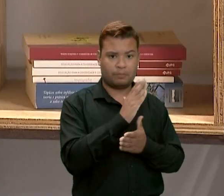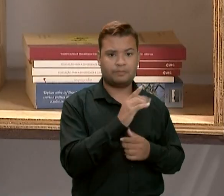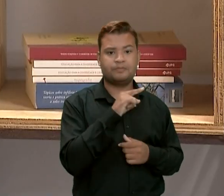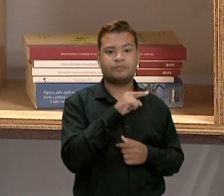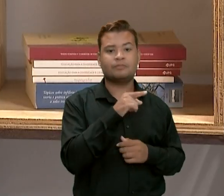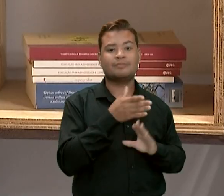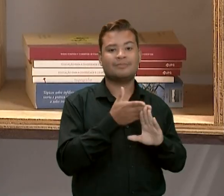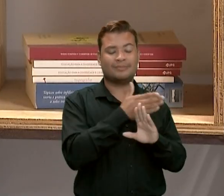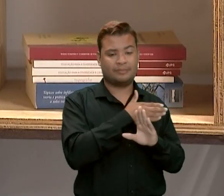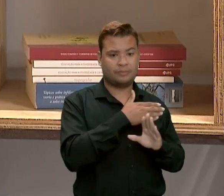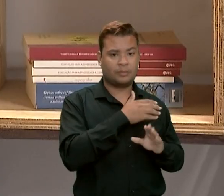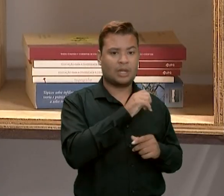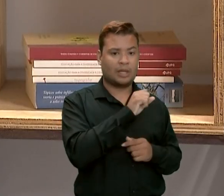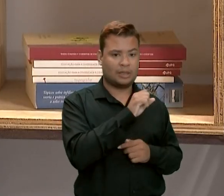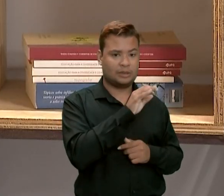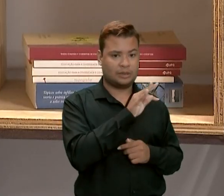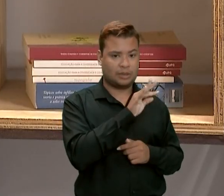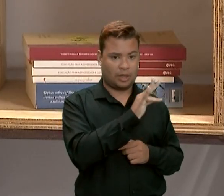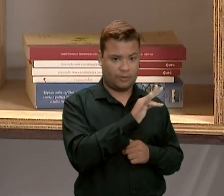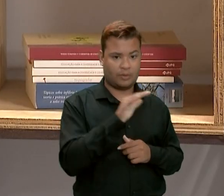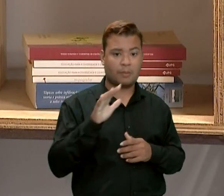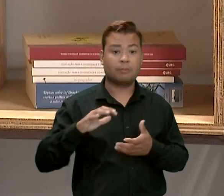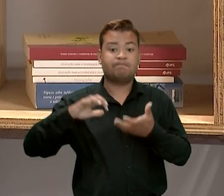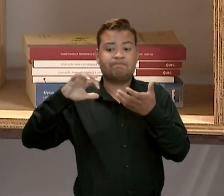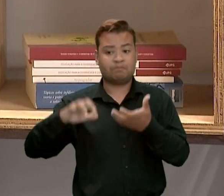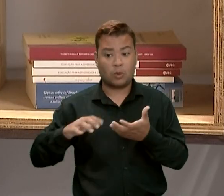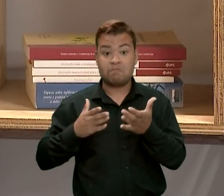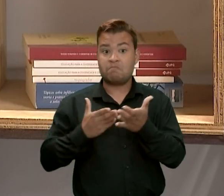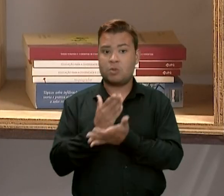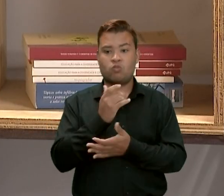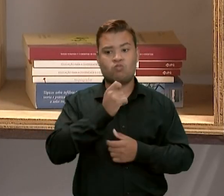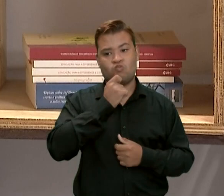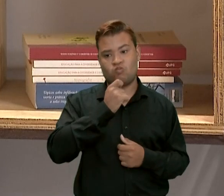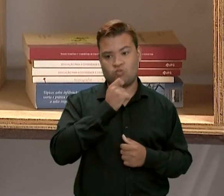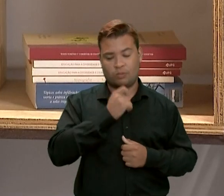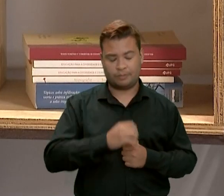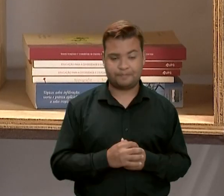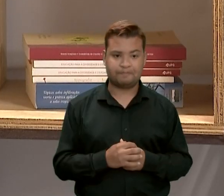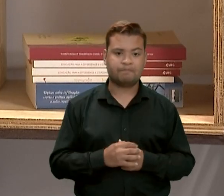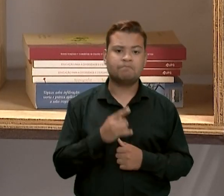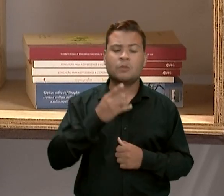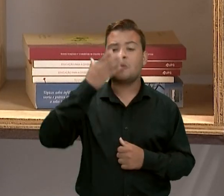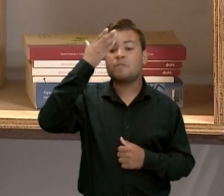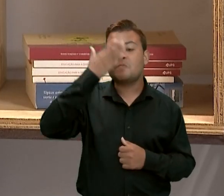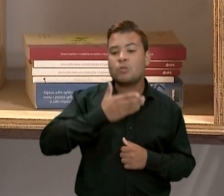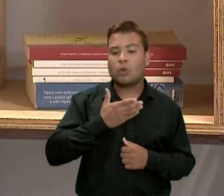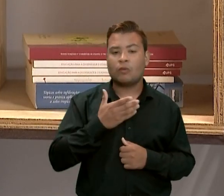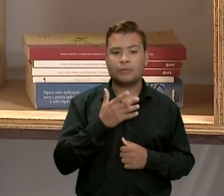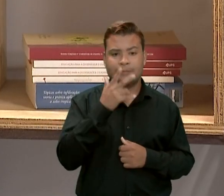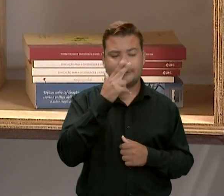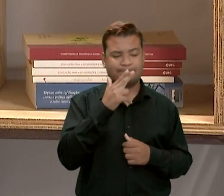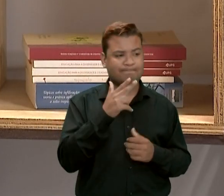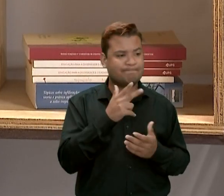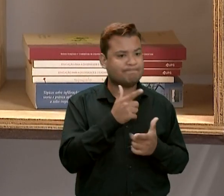no STF, mas preso no Congresso, né? Mostra que a gente ainda não saiu do lugar, eu acho,